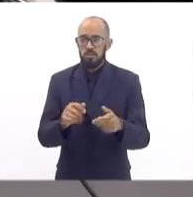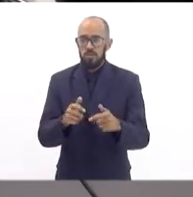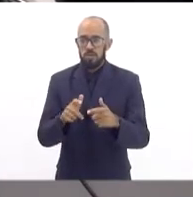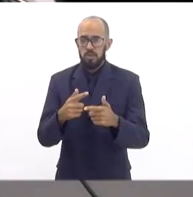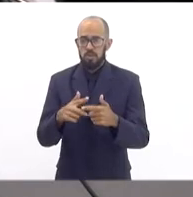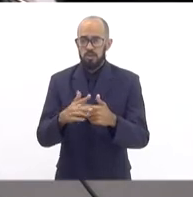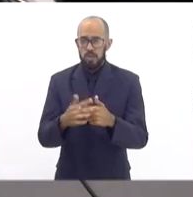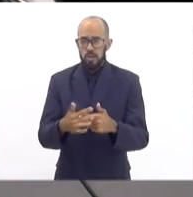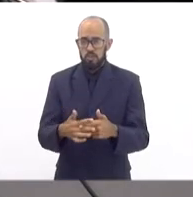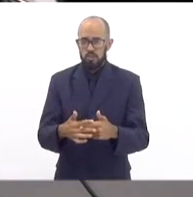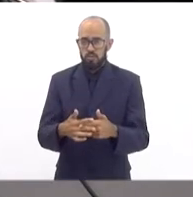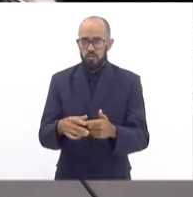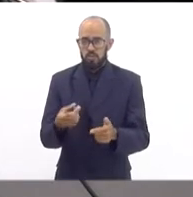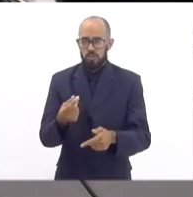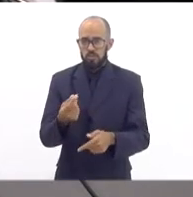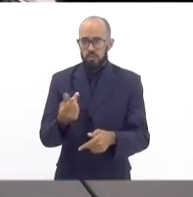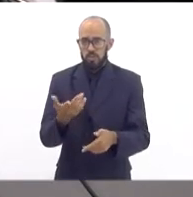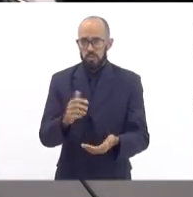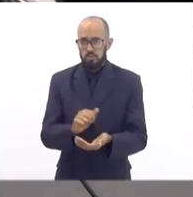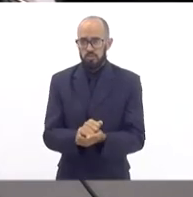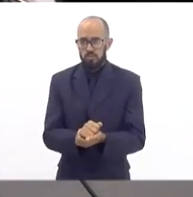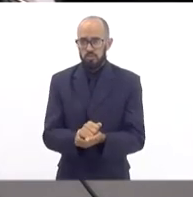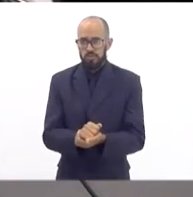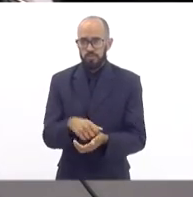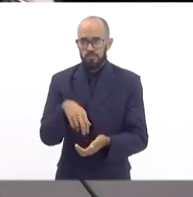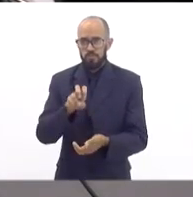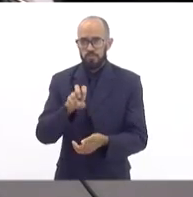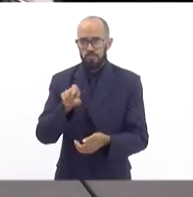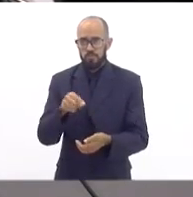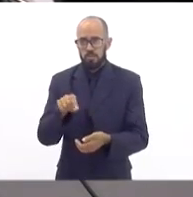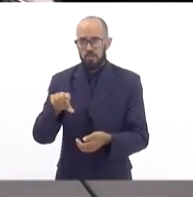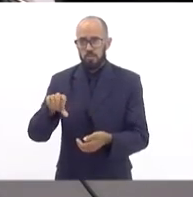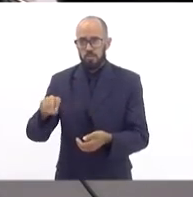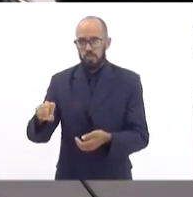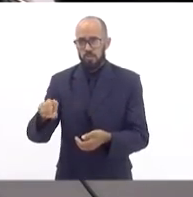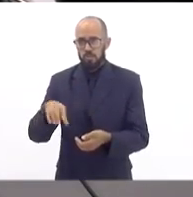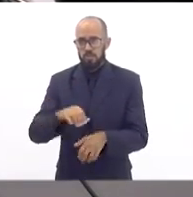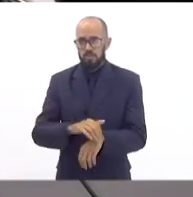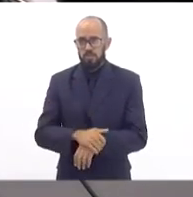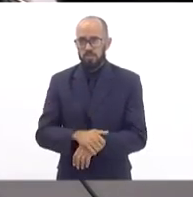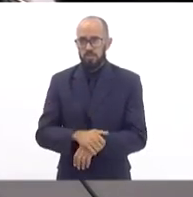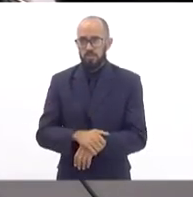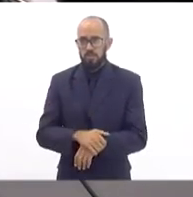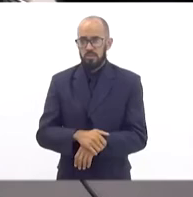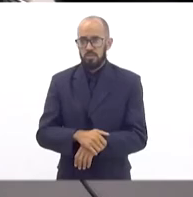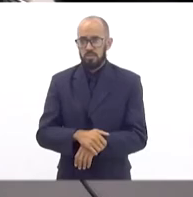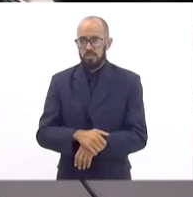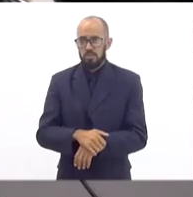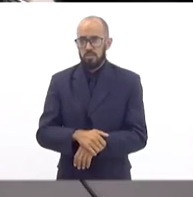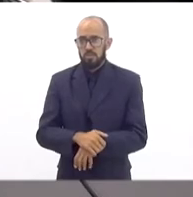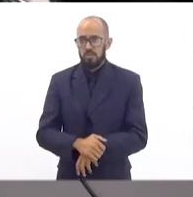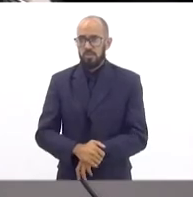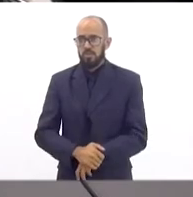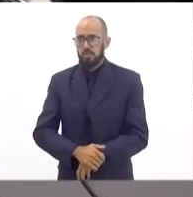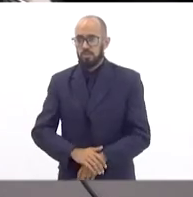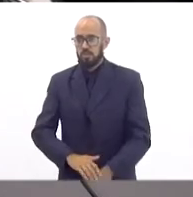tarifária. E aí eu vou entrar no 5,90 no subsídio. Uhum. Lá atrás, no 11º, não